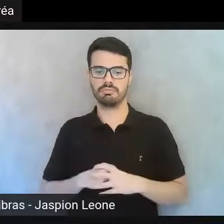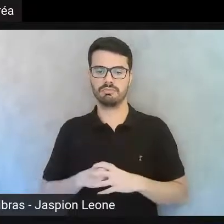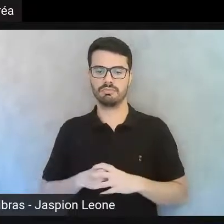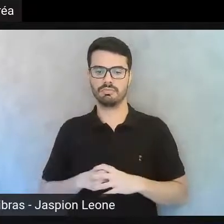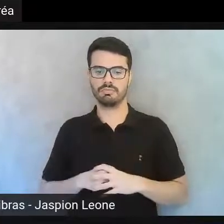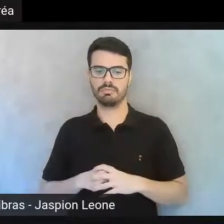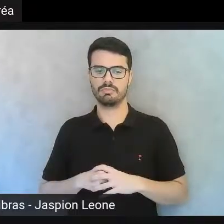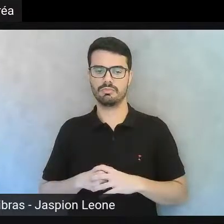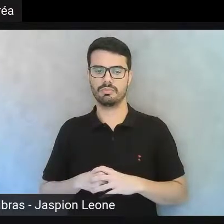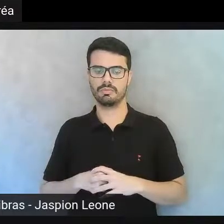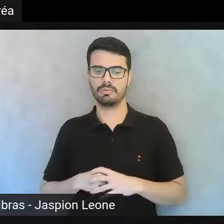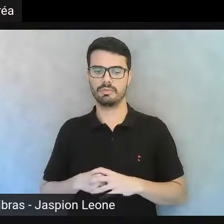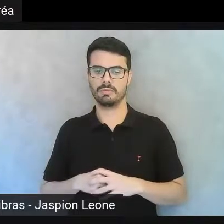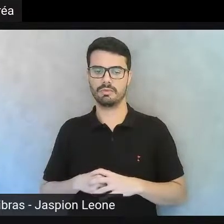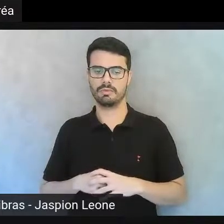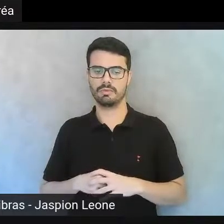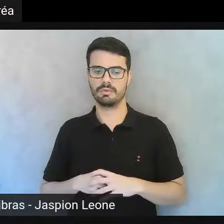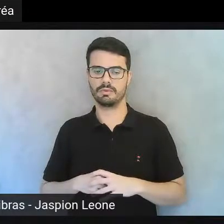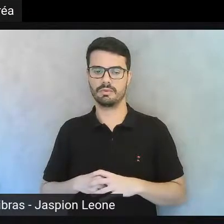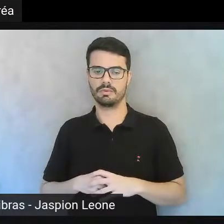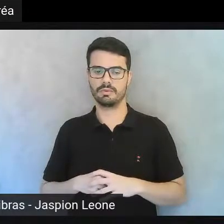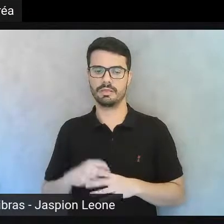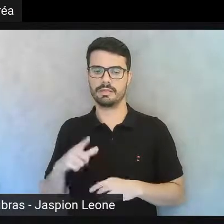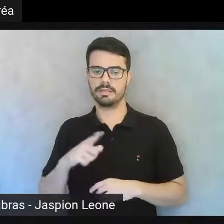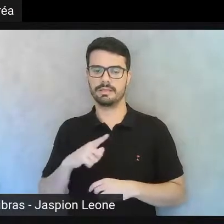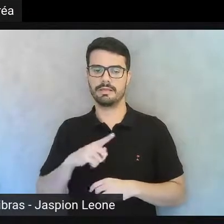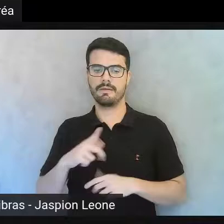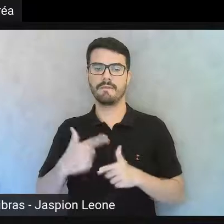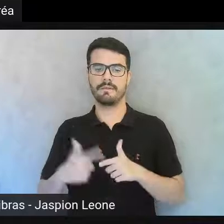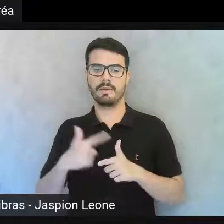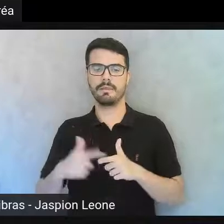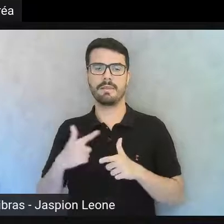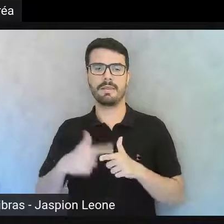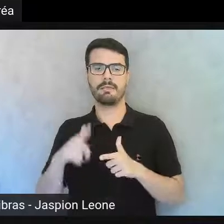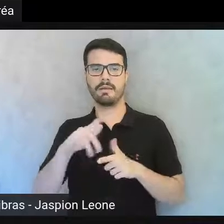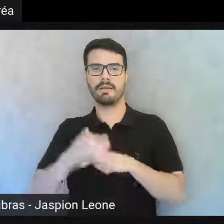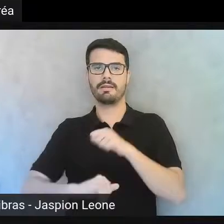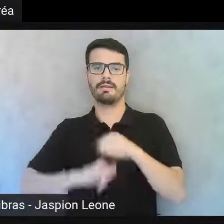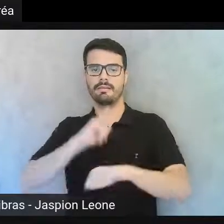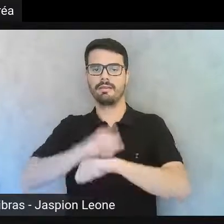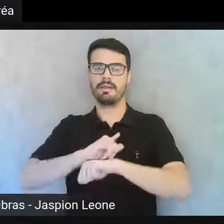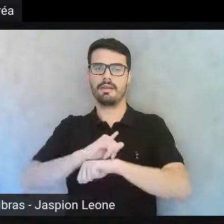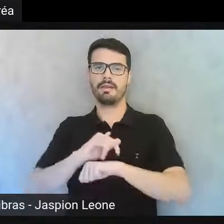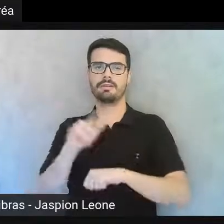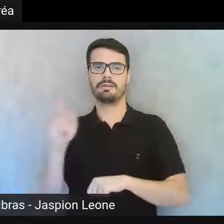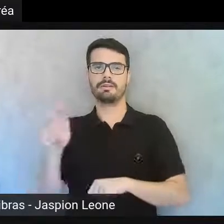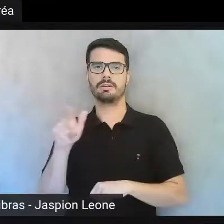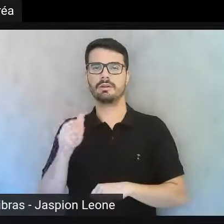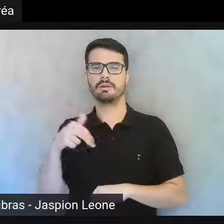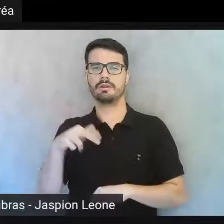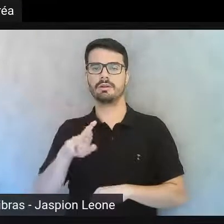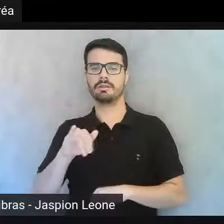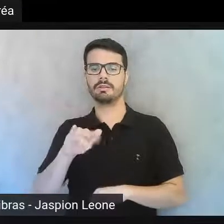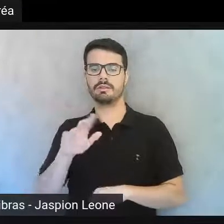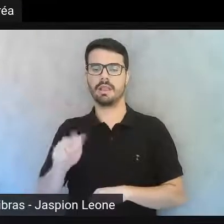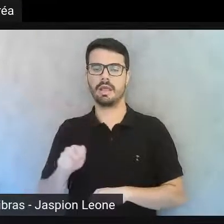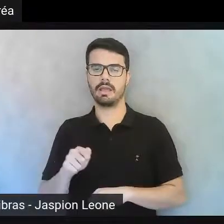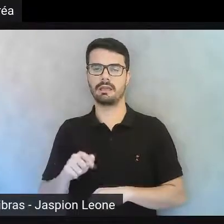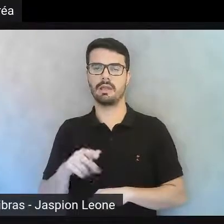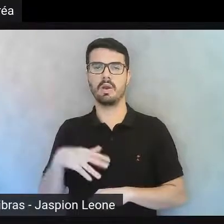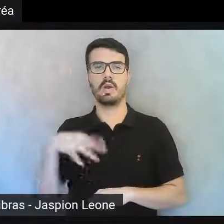Algo aconteceu. Cadê a Andréia? Tivemos uma desconexão da Andréia. Ixi. Andréia? Oi.